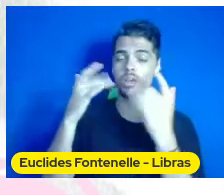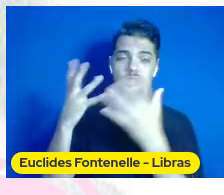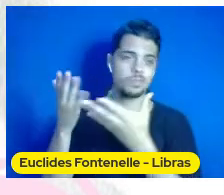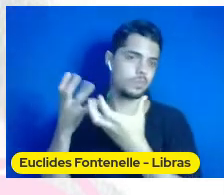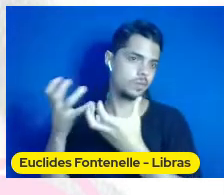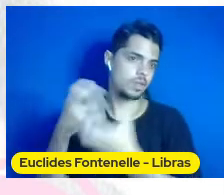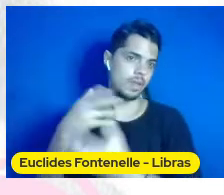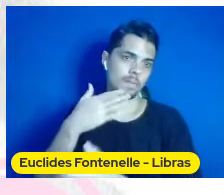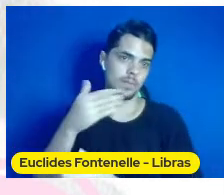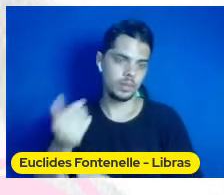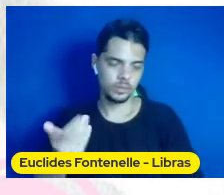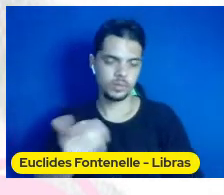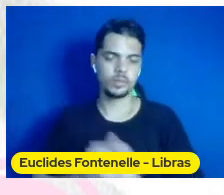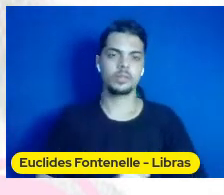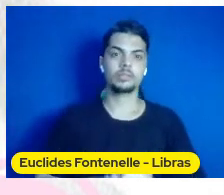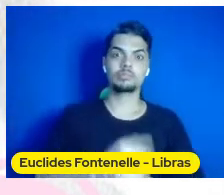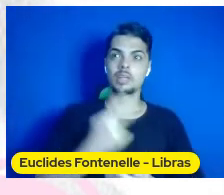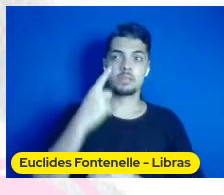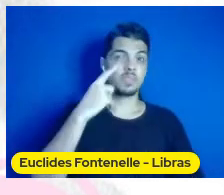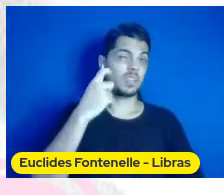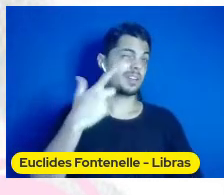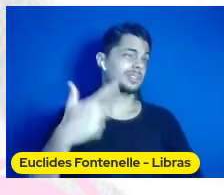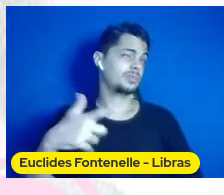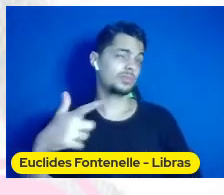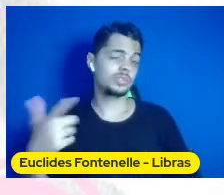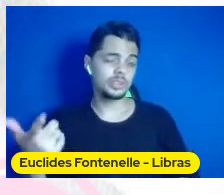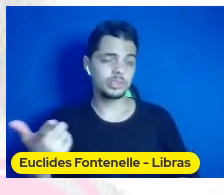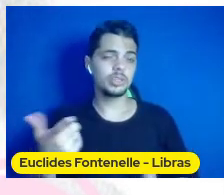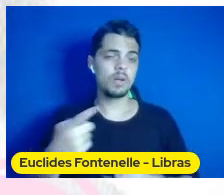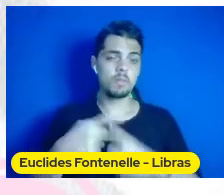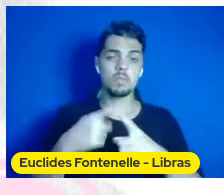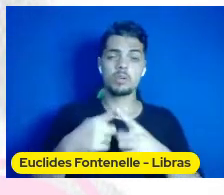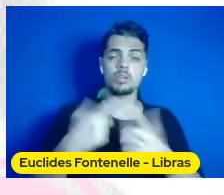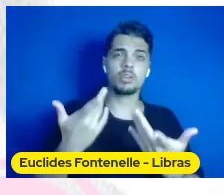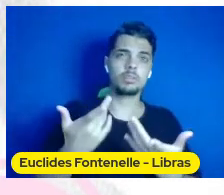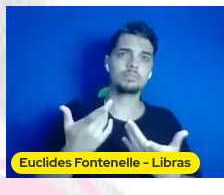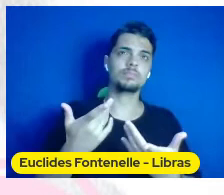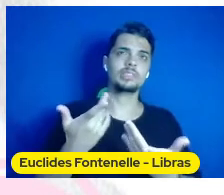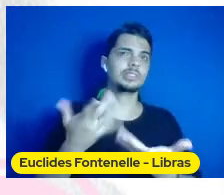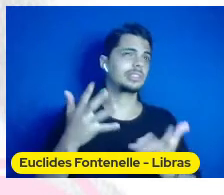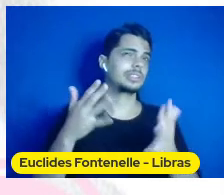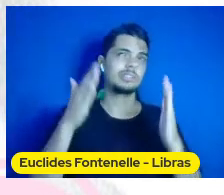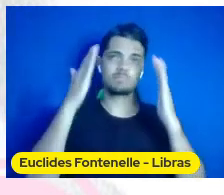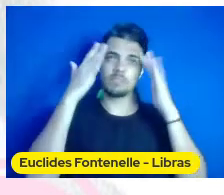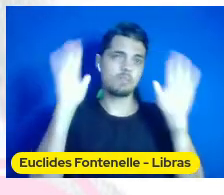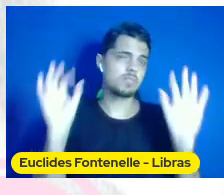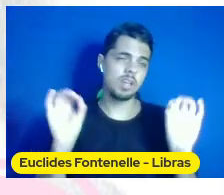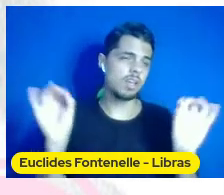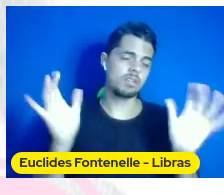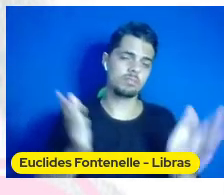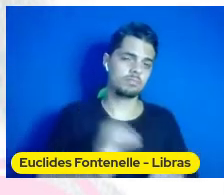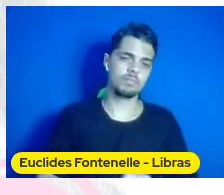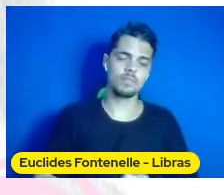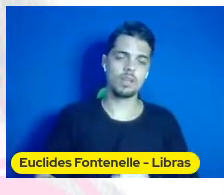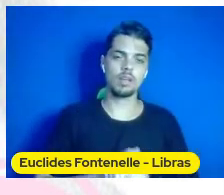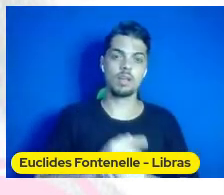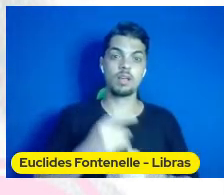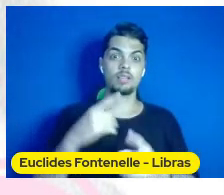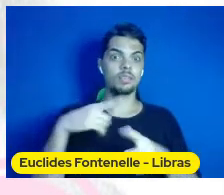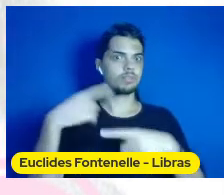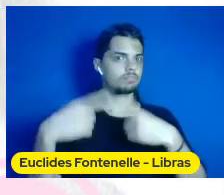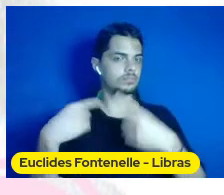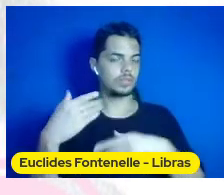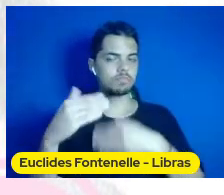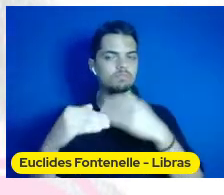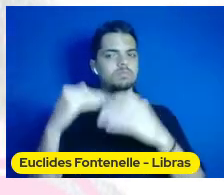não me interessava tanto. Mas a gente, com o tempo, eu